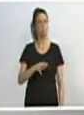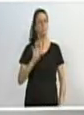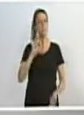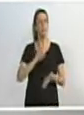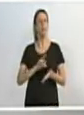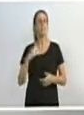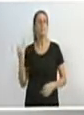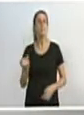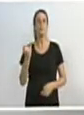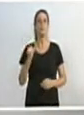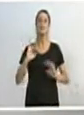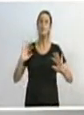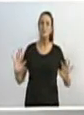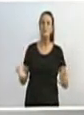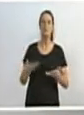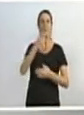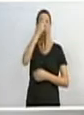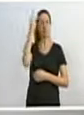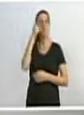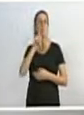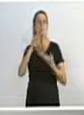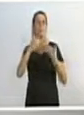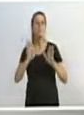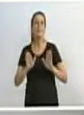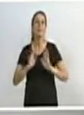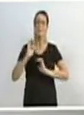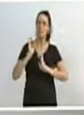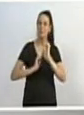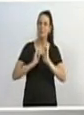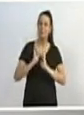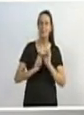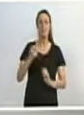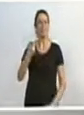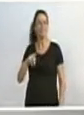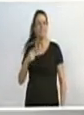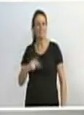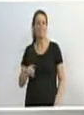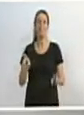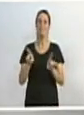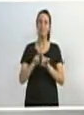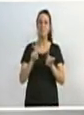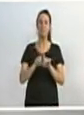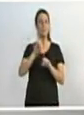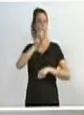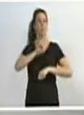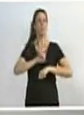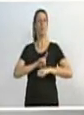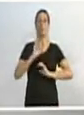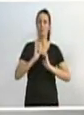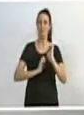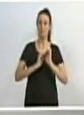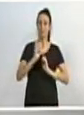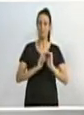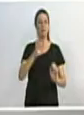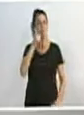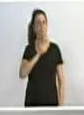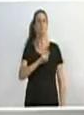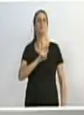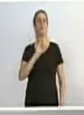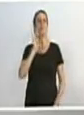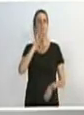estimularmos a pessoa a poder sobreviver, trabalhar e gerar o seu próprio, a sua própria subsistência através